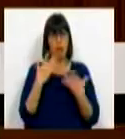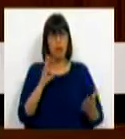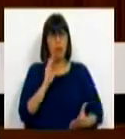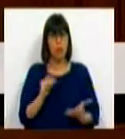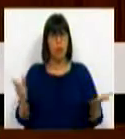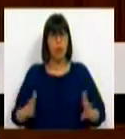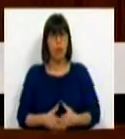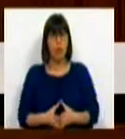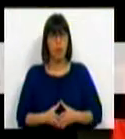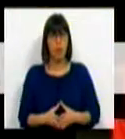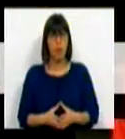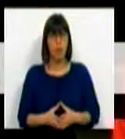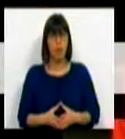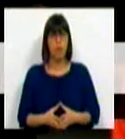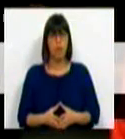banco.